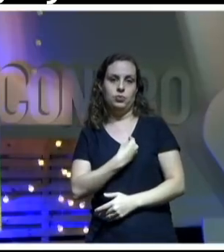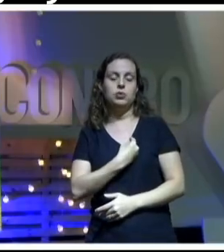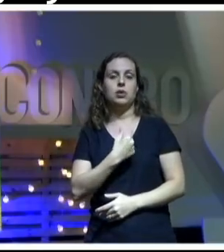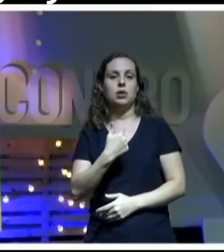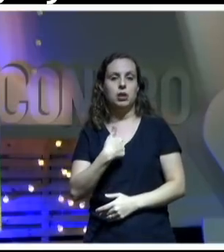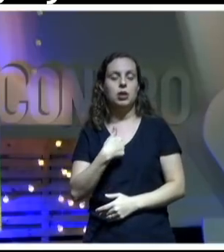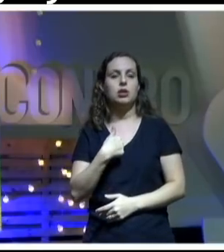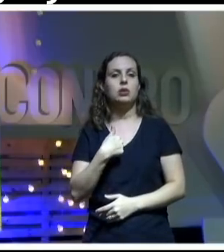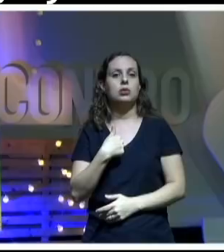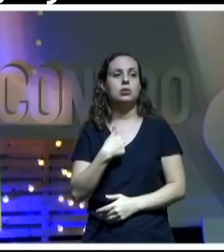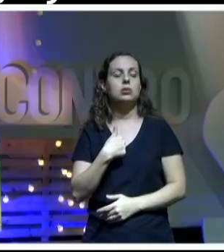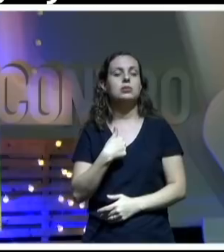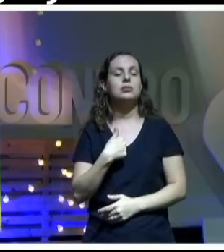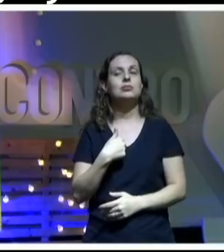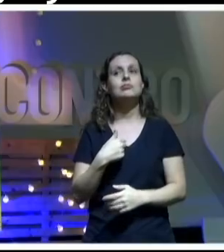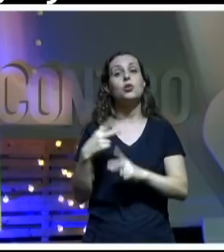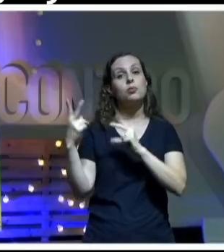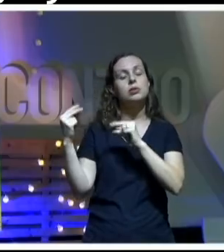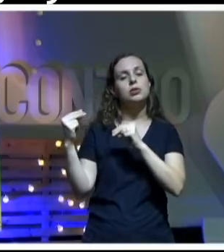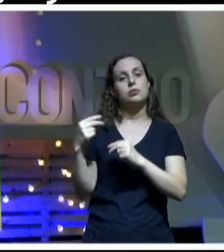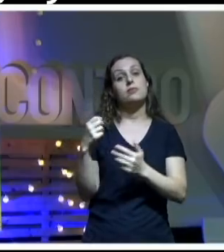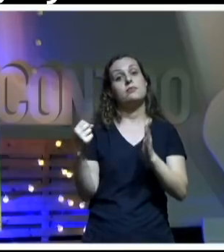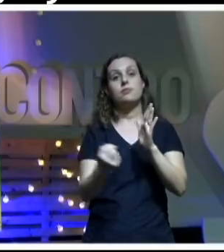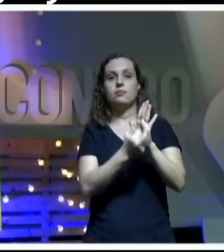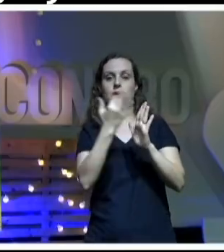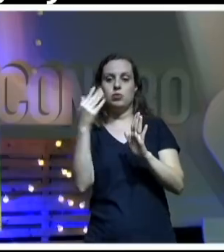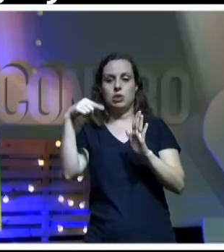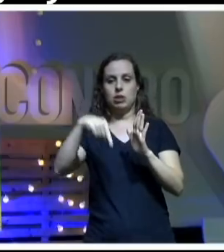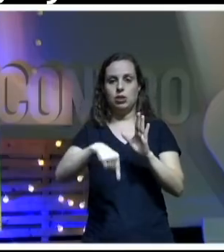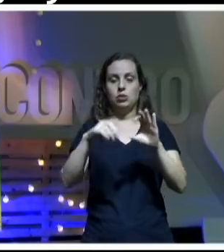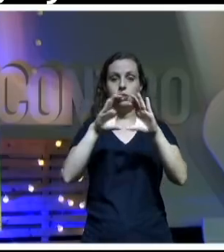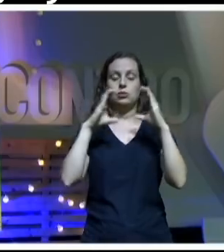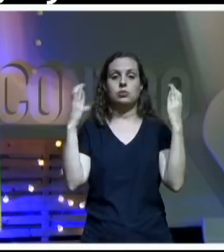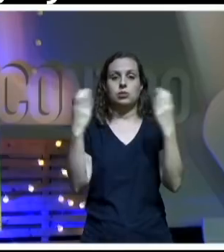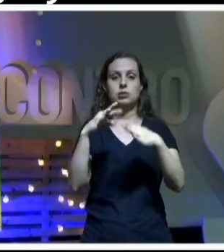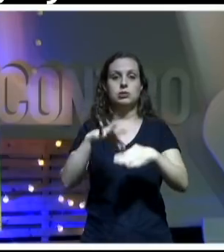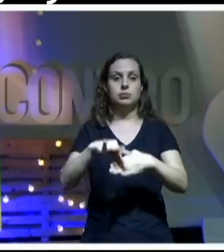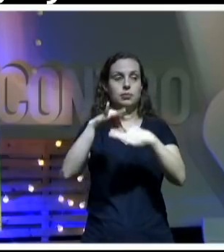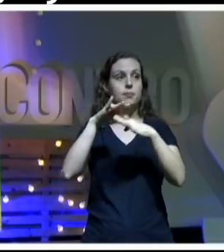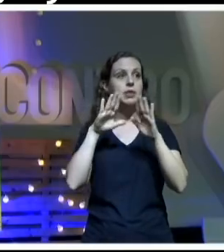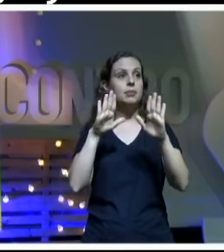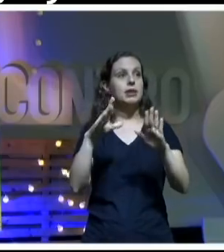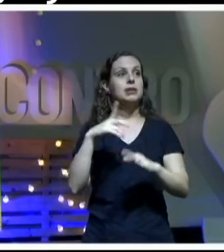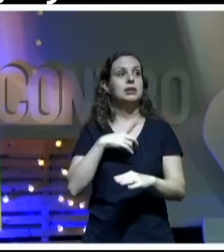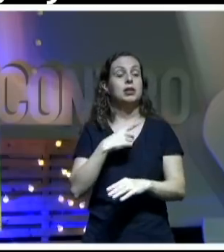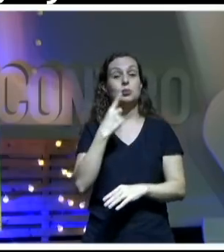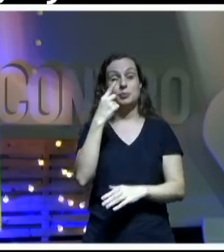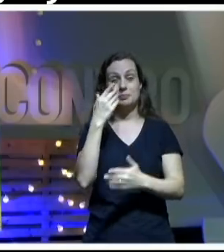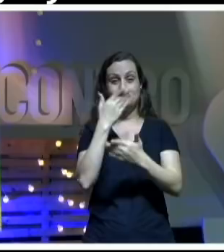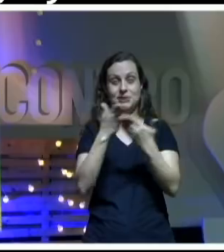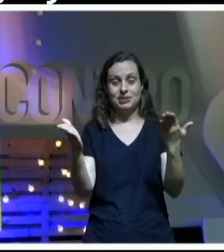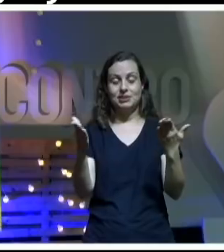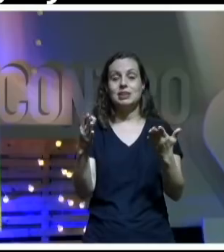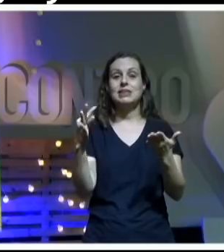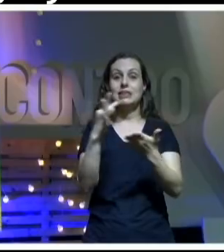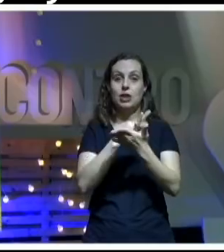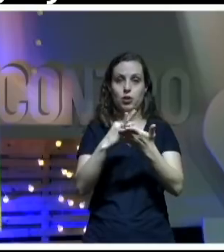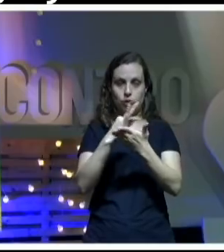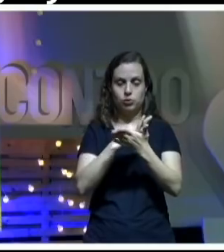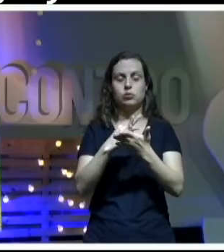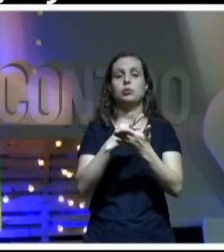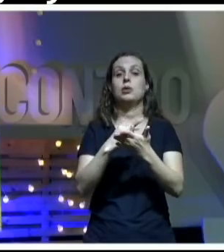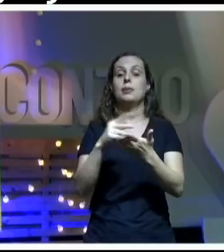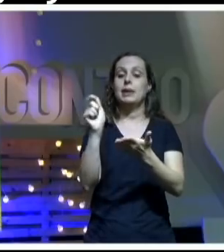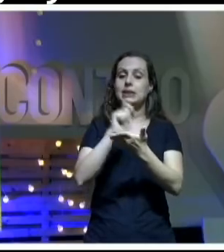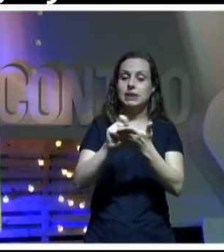vários deles aqui agora no entanto o teólogo ecclesia um paradigma perdido nós não temos até aos que querem para a igreja